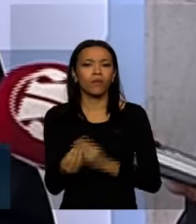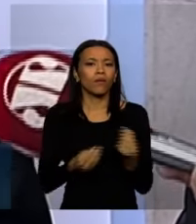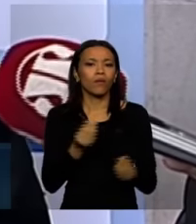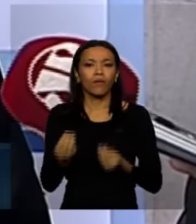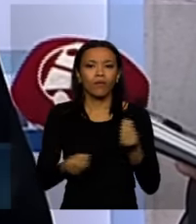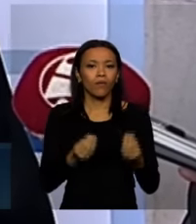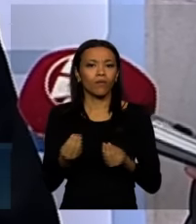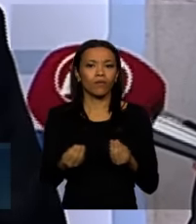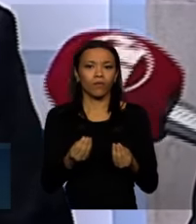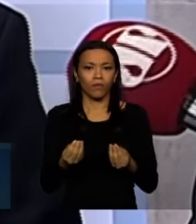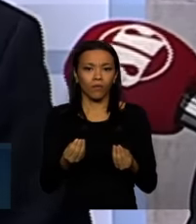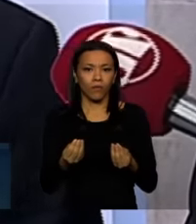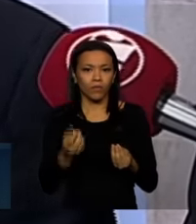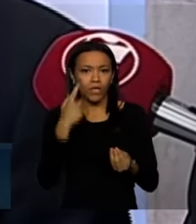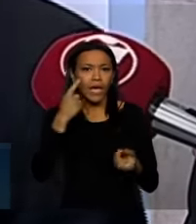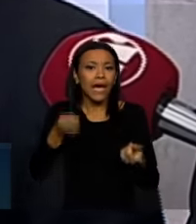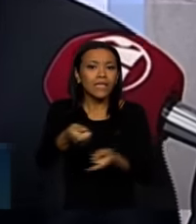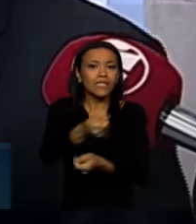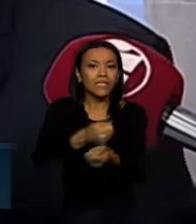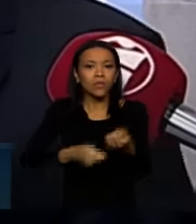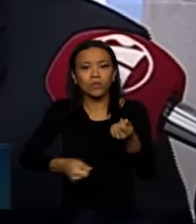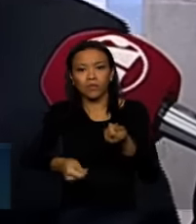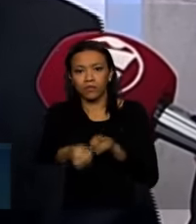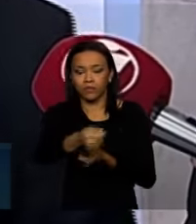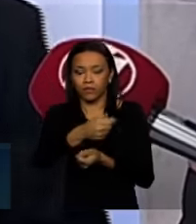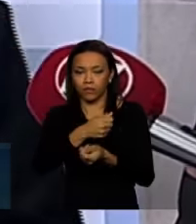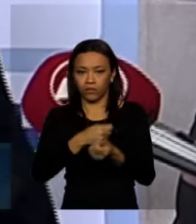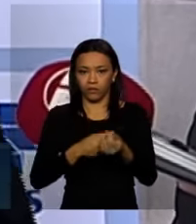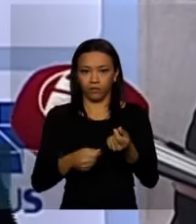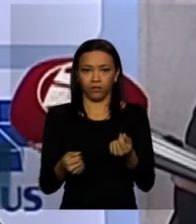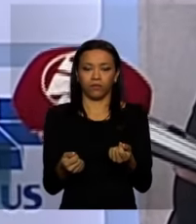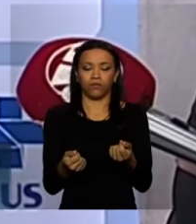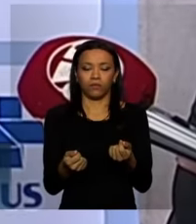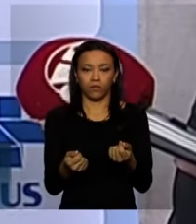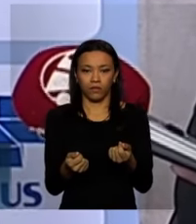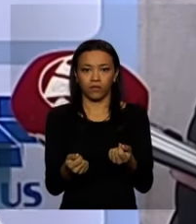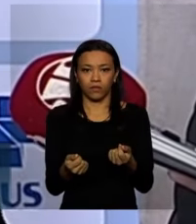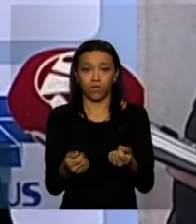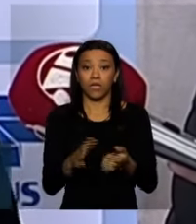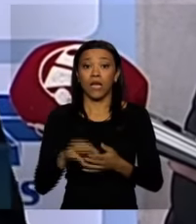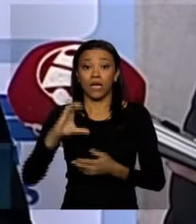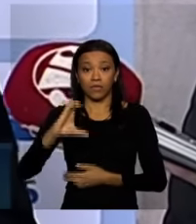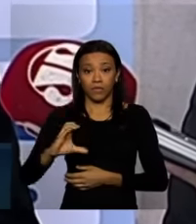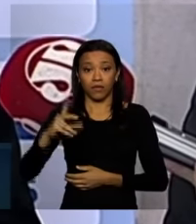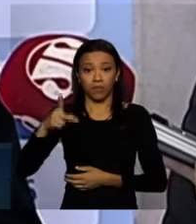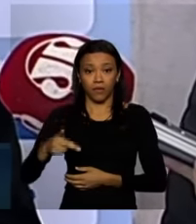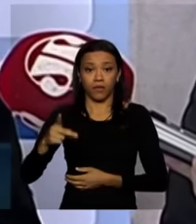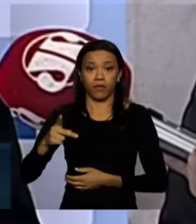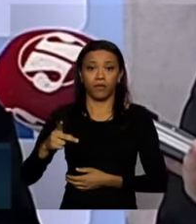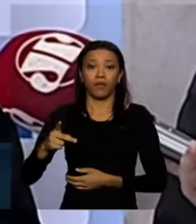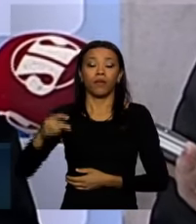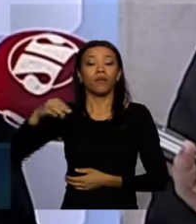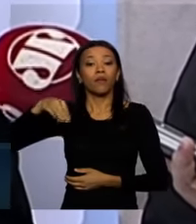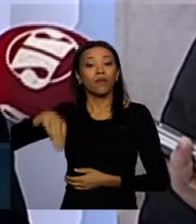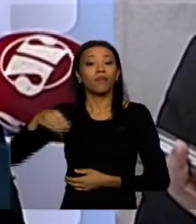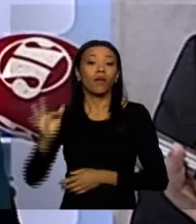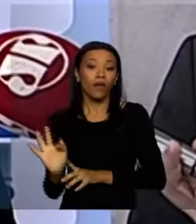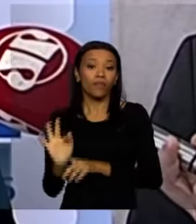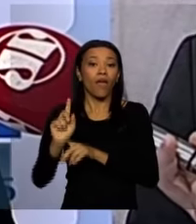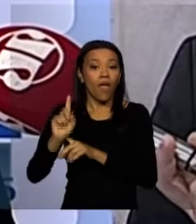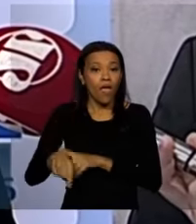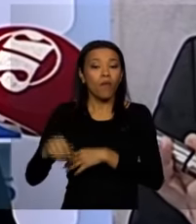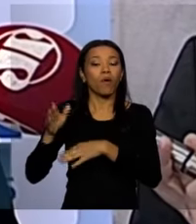tá acompanhando as negociações bom o a cpmf é uma proposta do